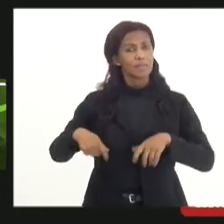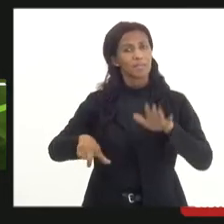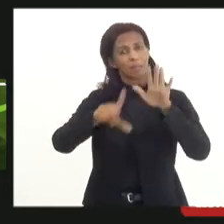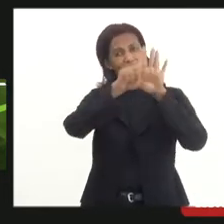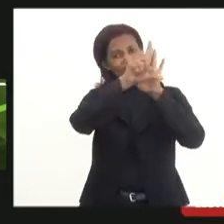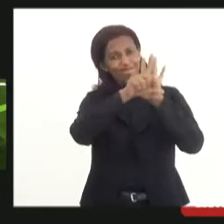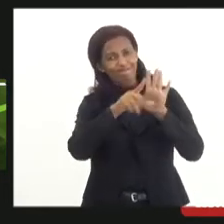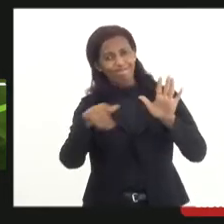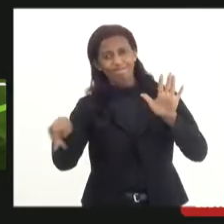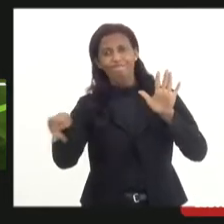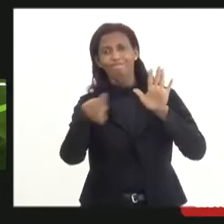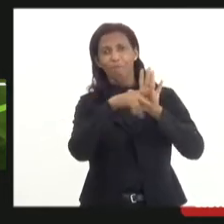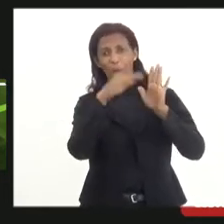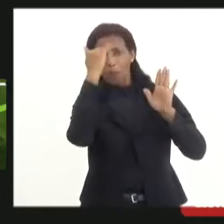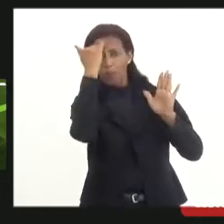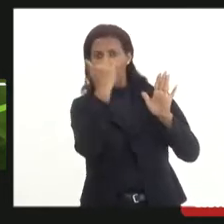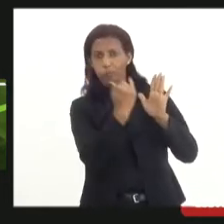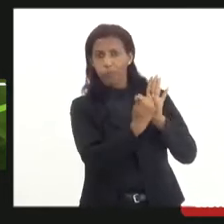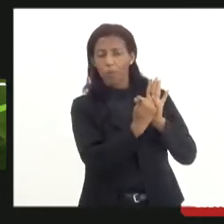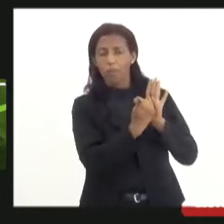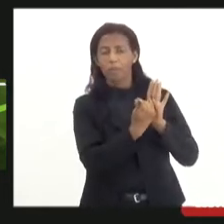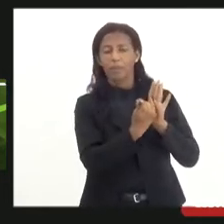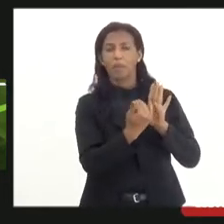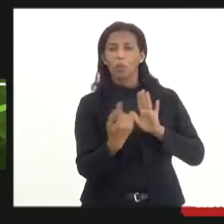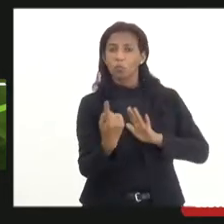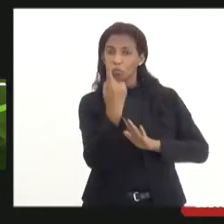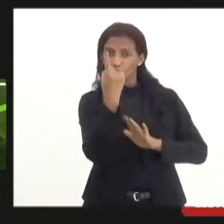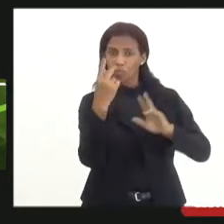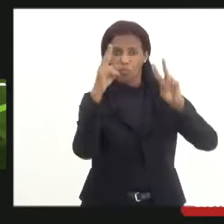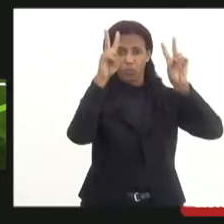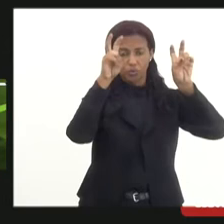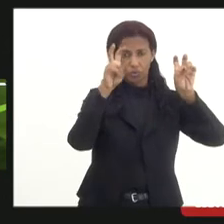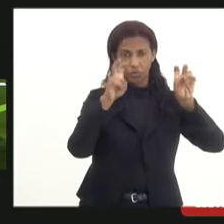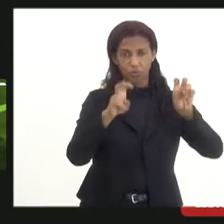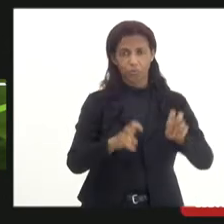legislações específicas. Um desses temas é a